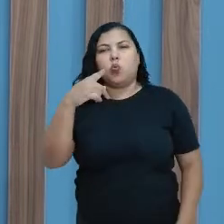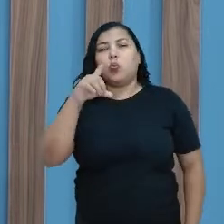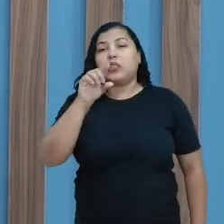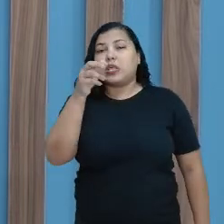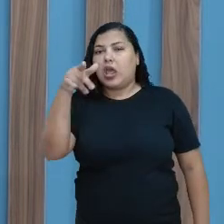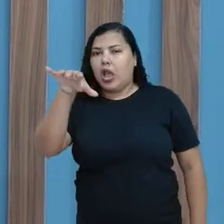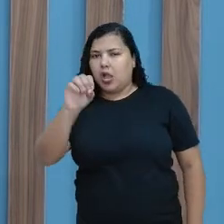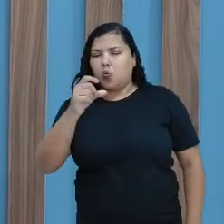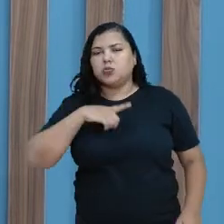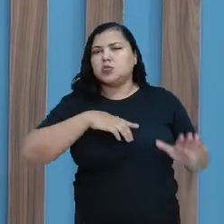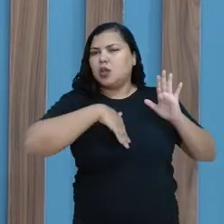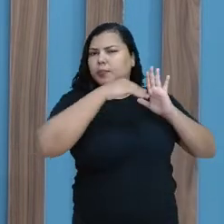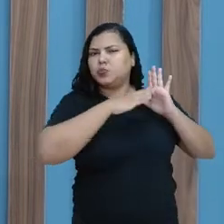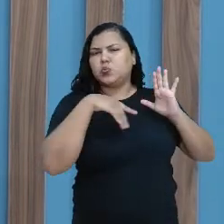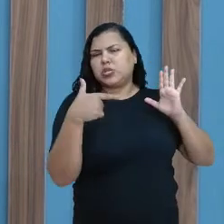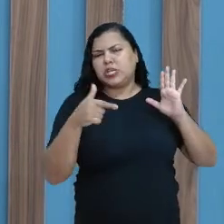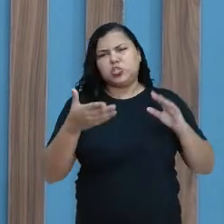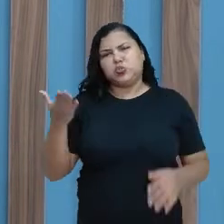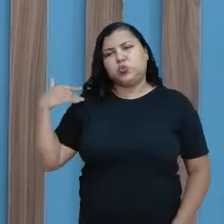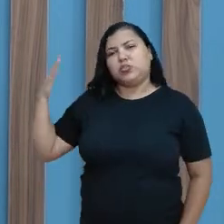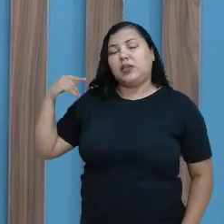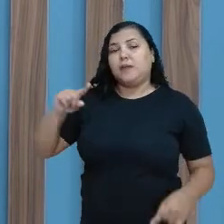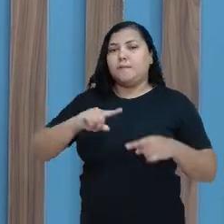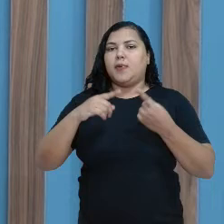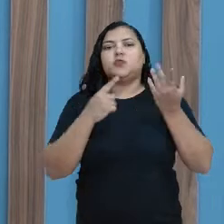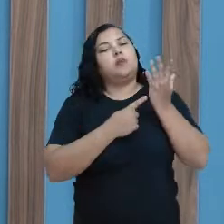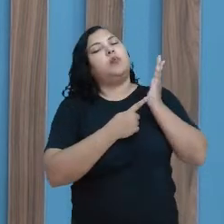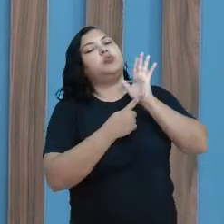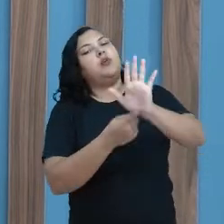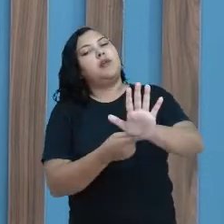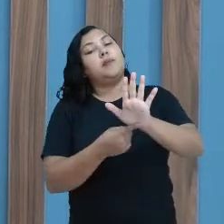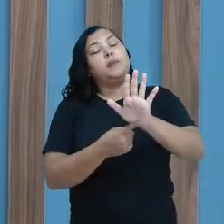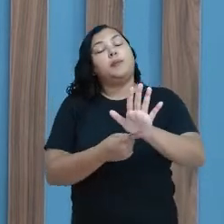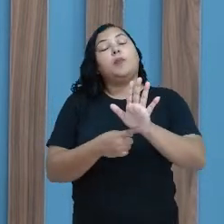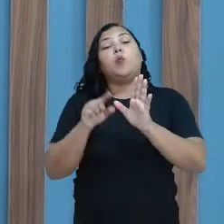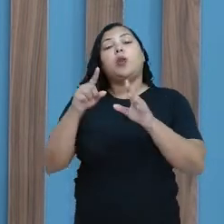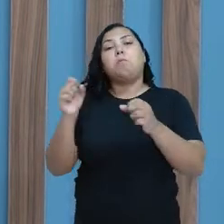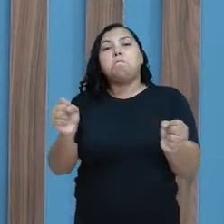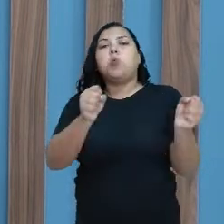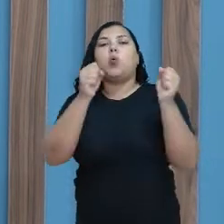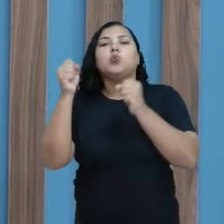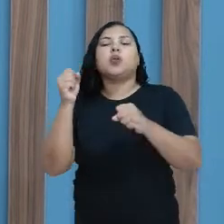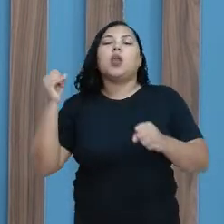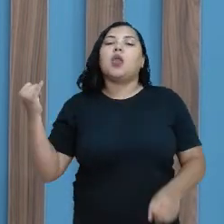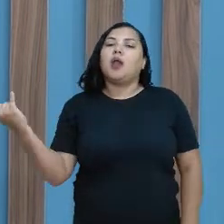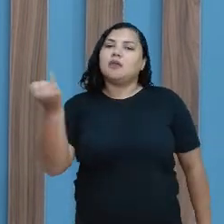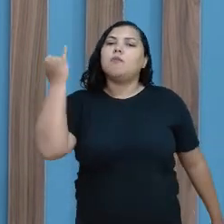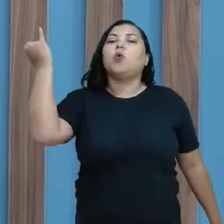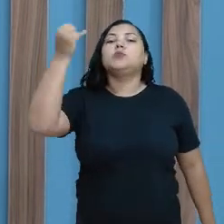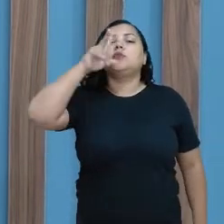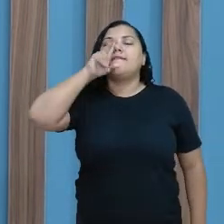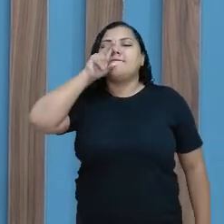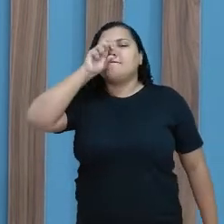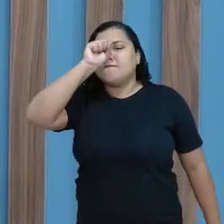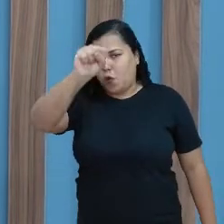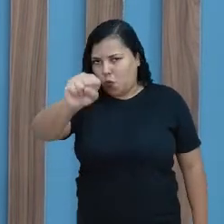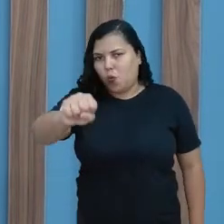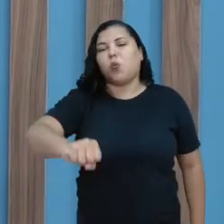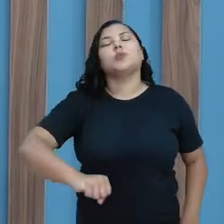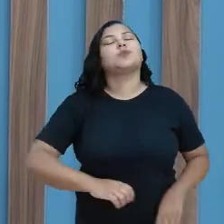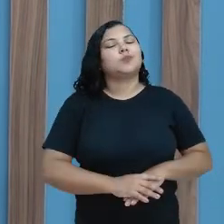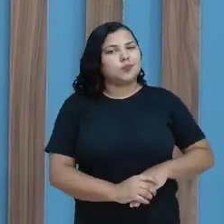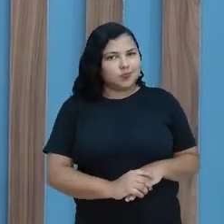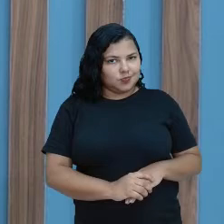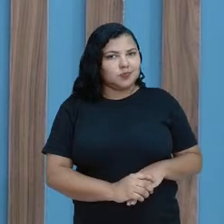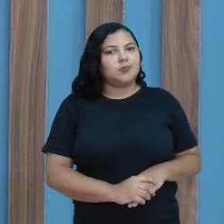ali, mas que foi colocado para mostrar essa grandiosidade, a importância, a imponência e o poder, né?